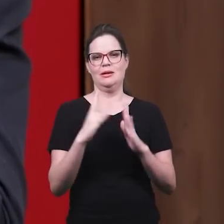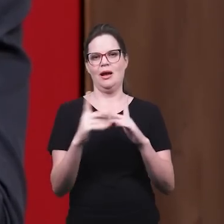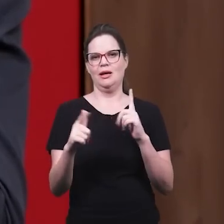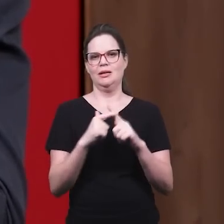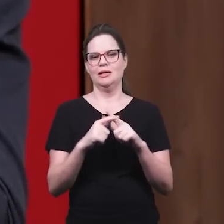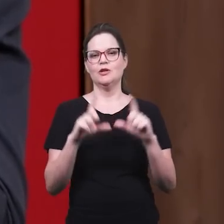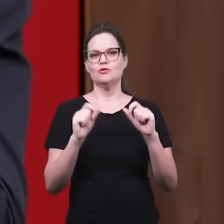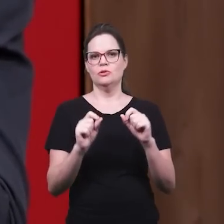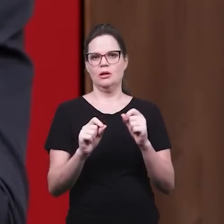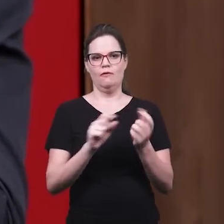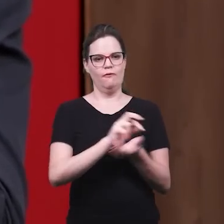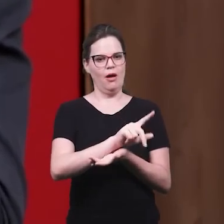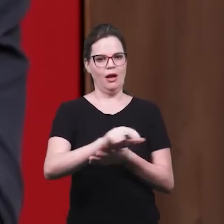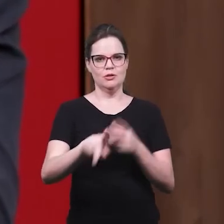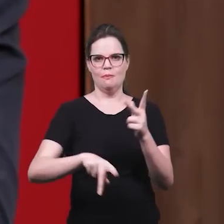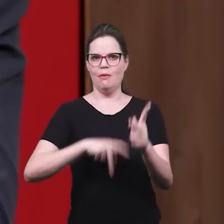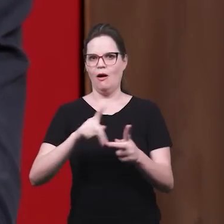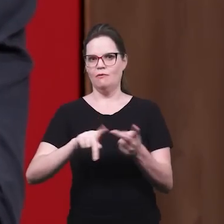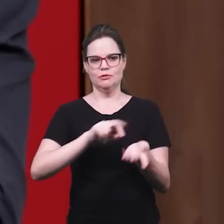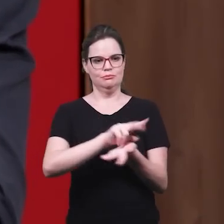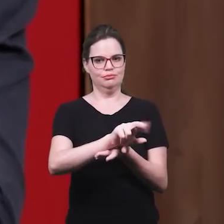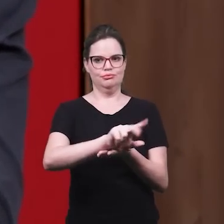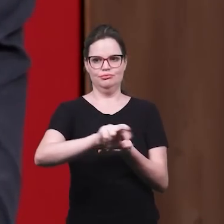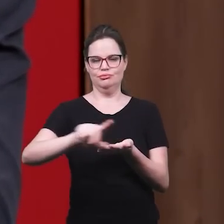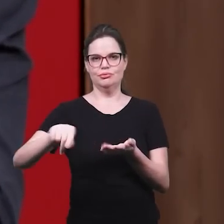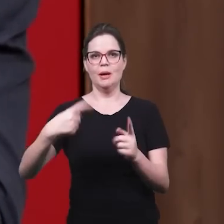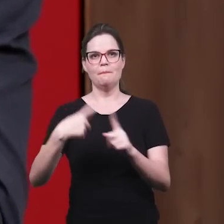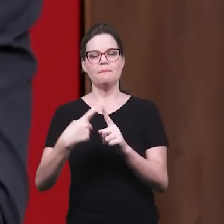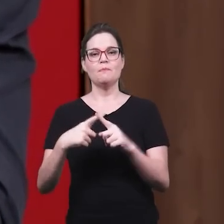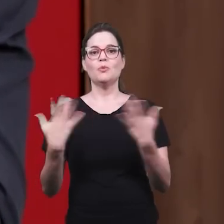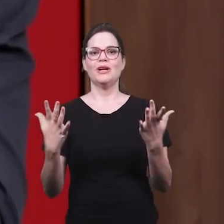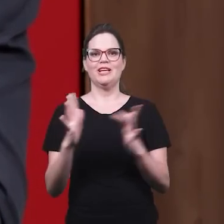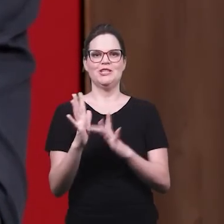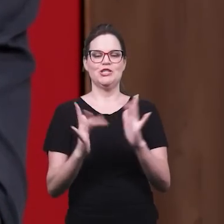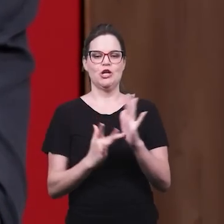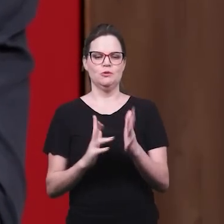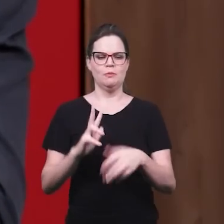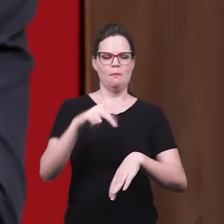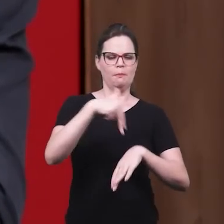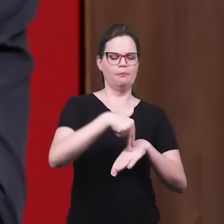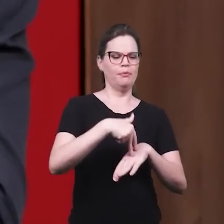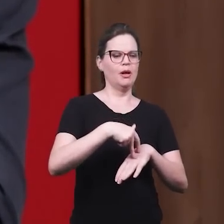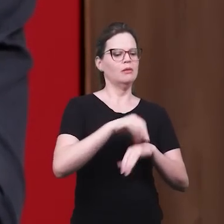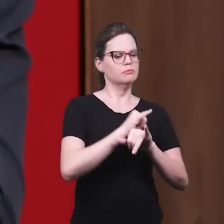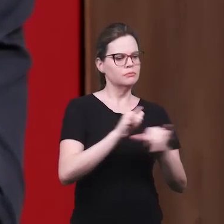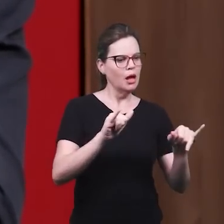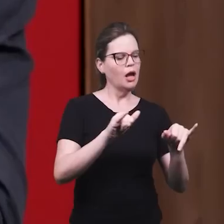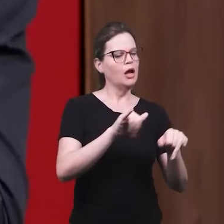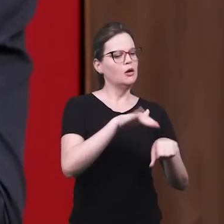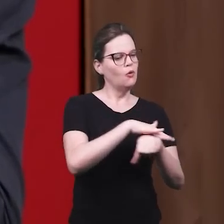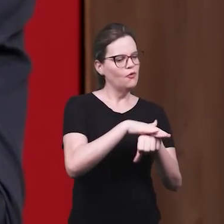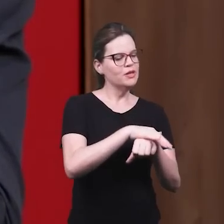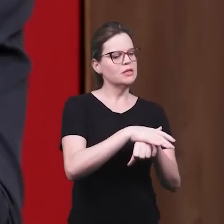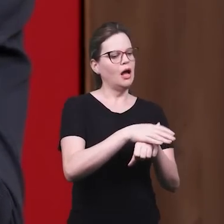Então, a bênção do Senhor, ele veio para os seus não receberam, foram os judeus, né? Mas as portas, elas se abriram